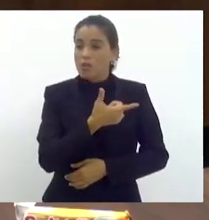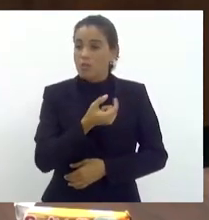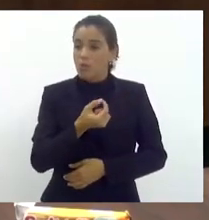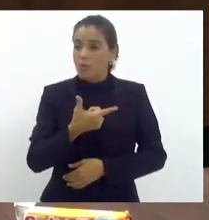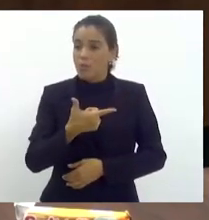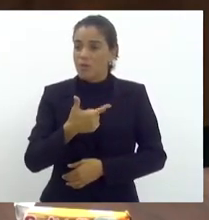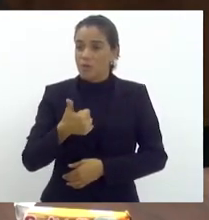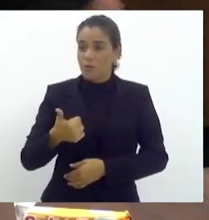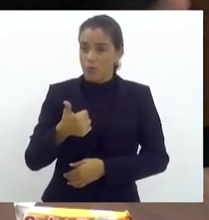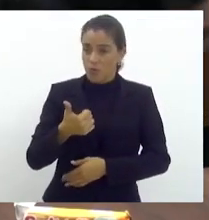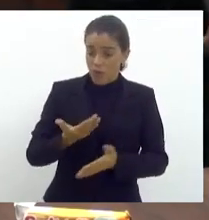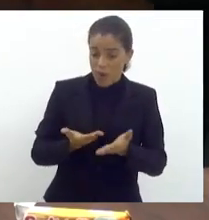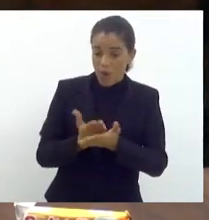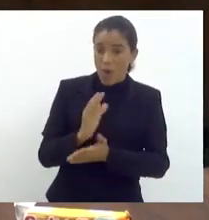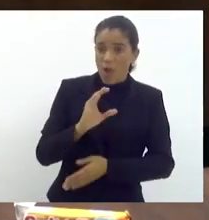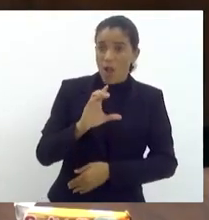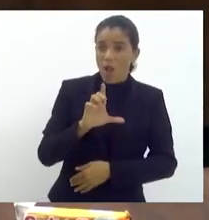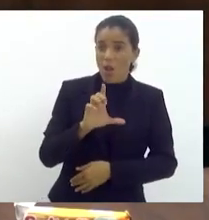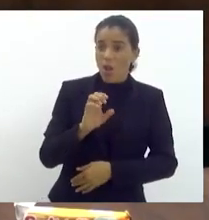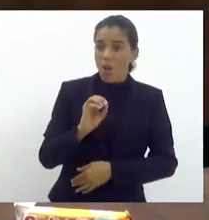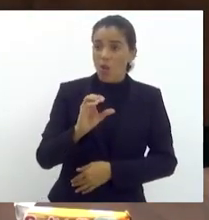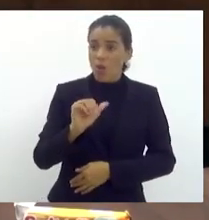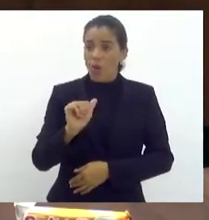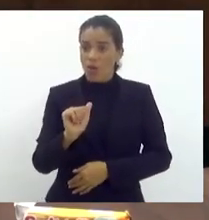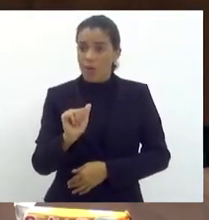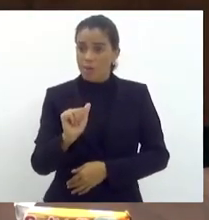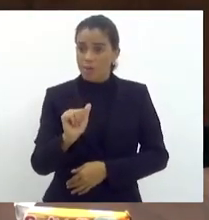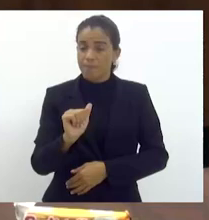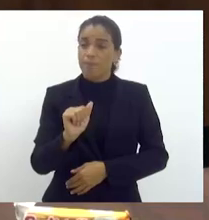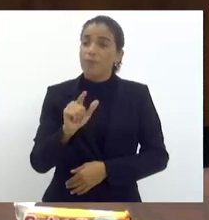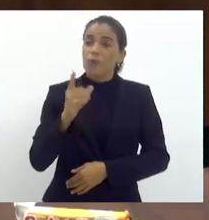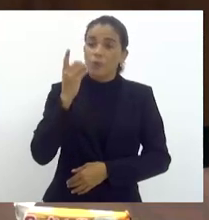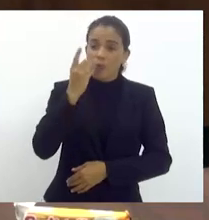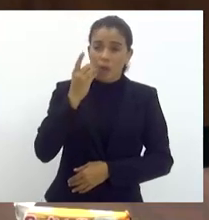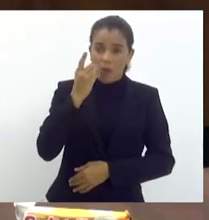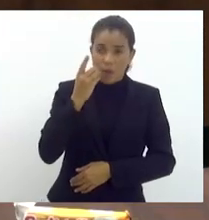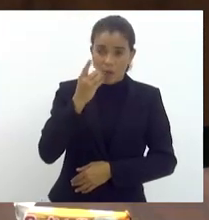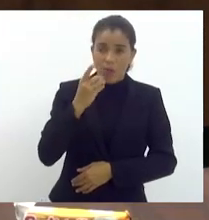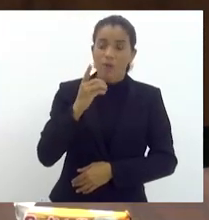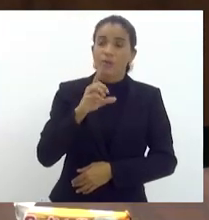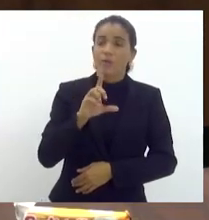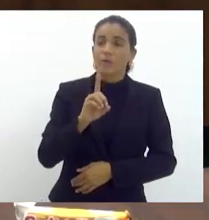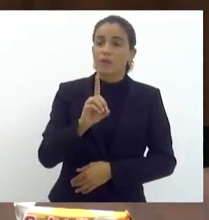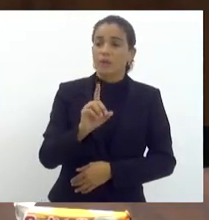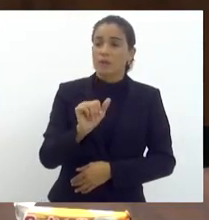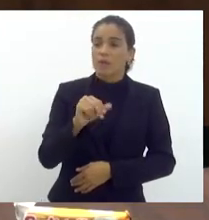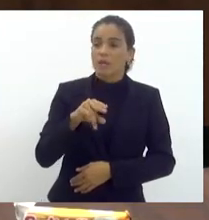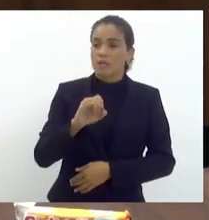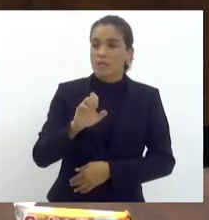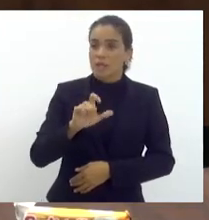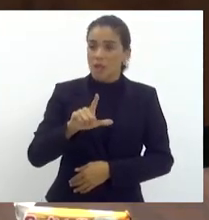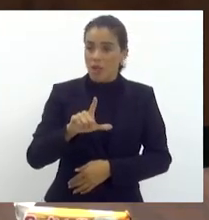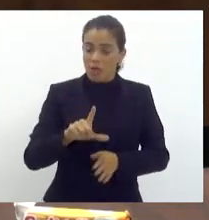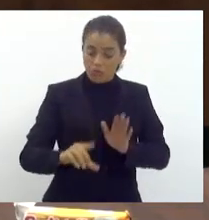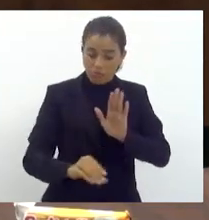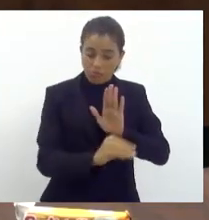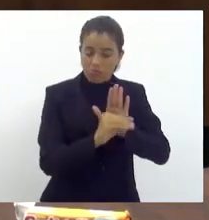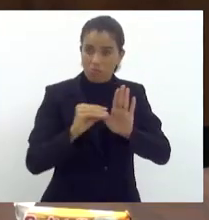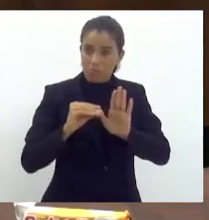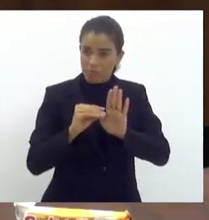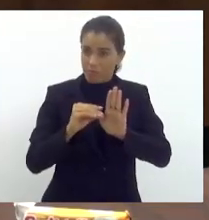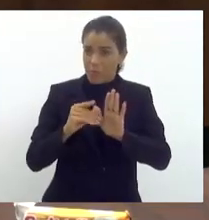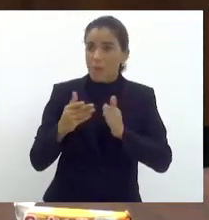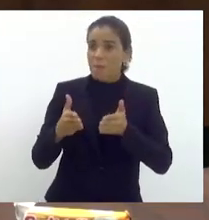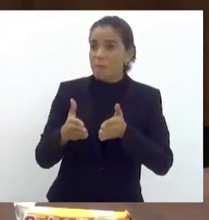aprovado à Loa que nessa casa na lua o deputado Daniel libralon faz uma emenda da qual é a catada que